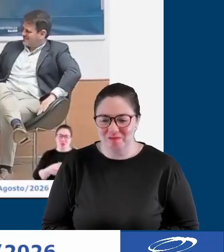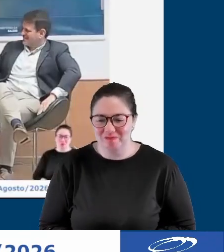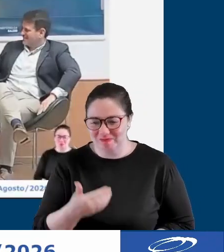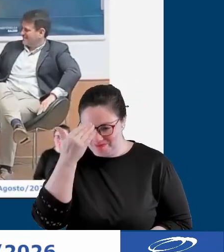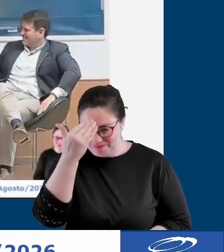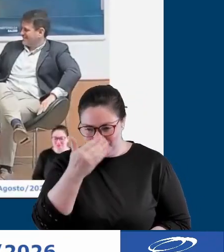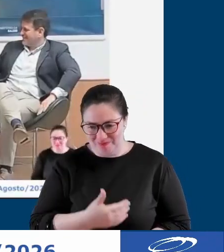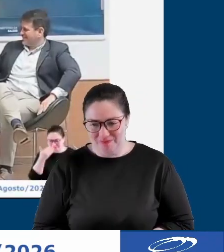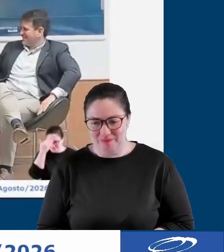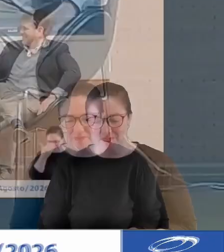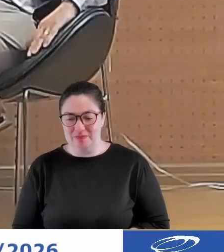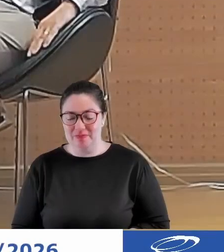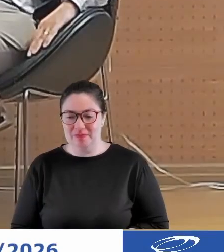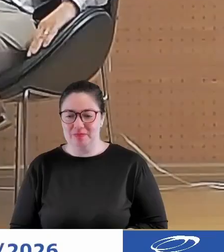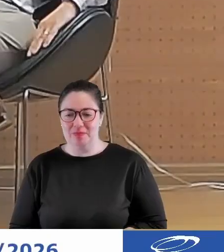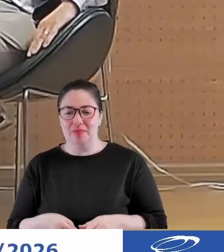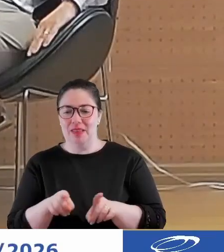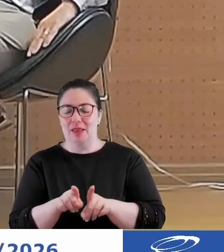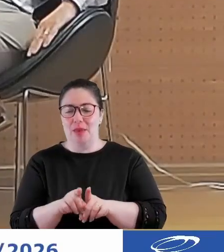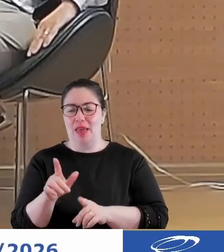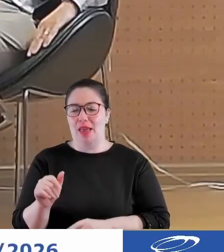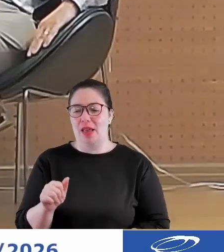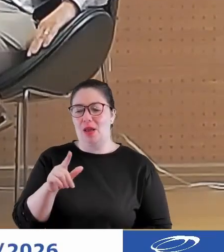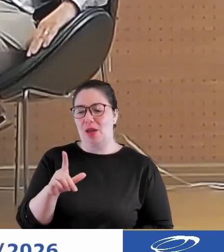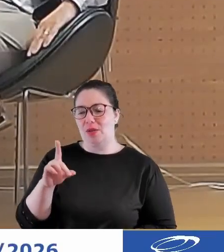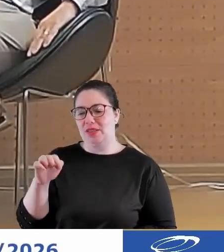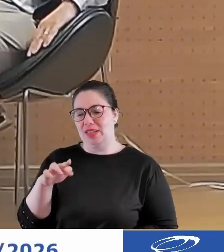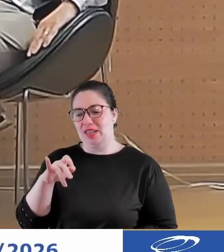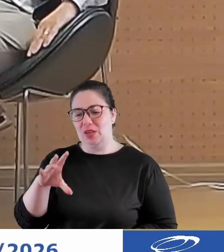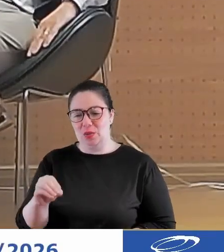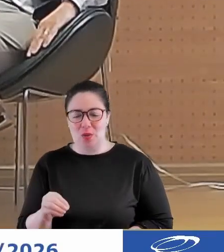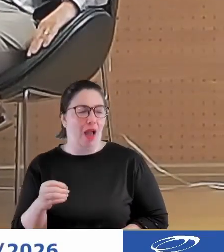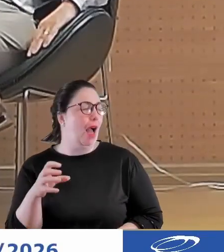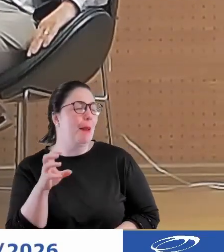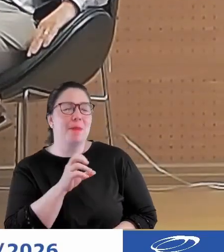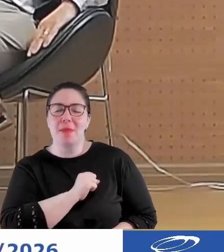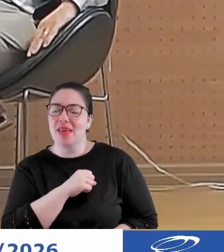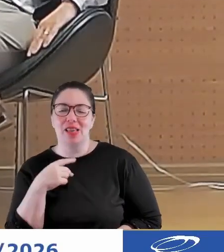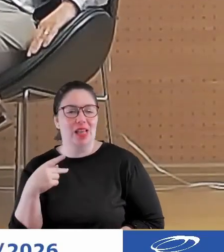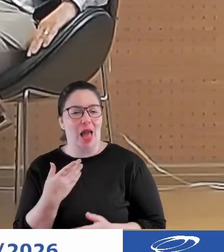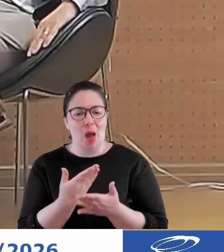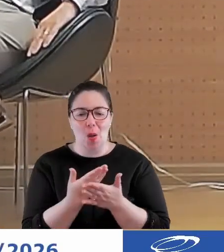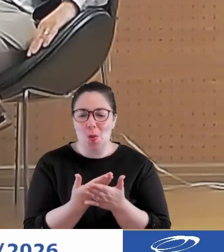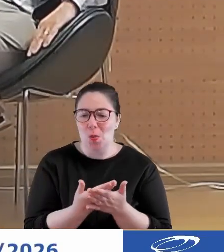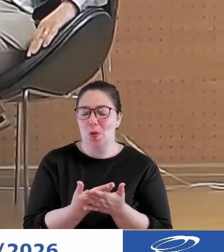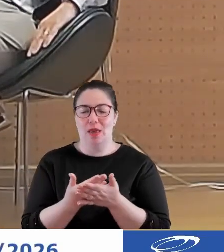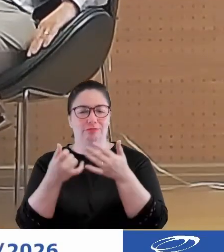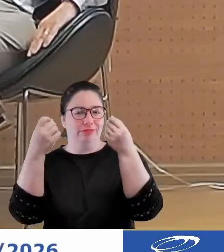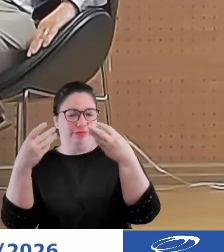obrigado. E eu dedico obrigada aí pelo apoio, pela participação, pela aula. Adorei a sua aula, adorei aulas que falam de coisas históricas, eu